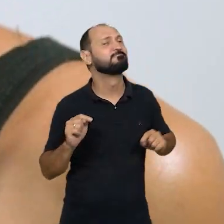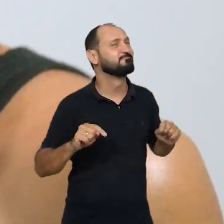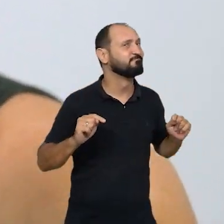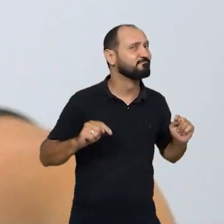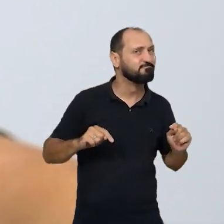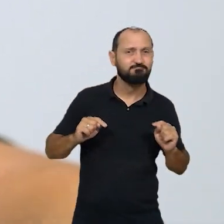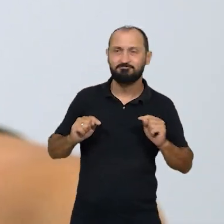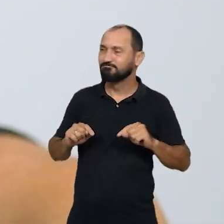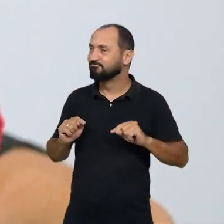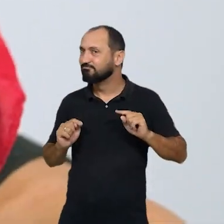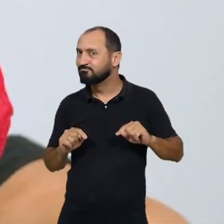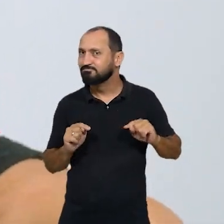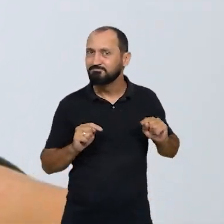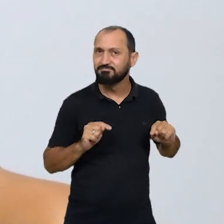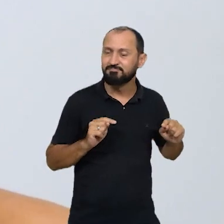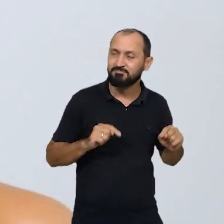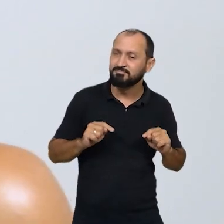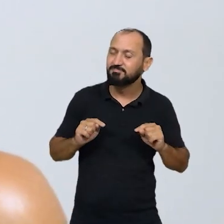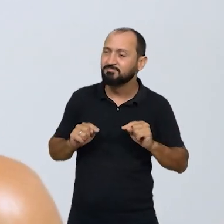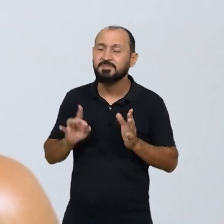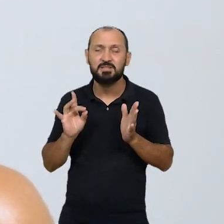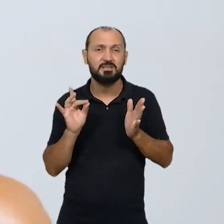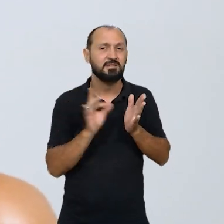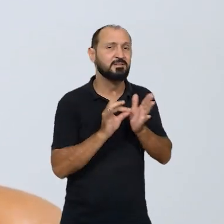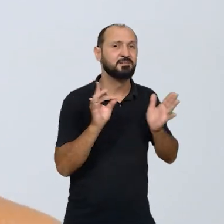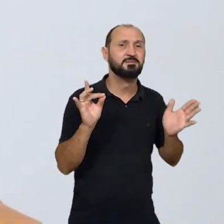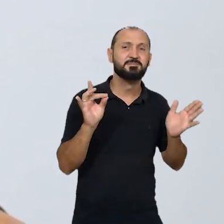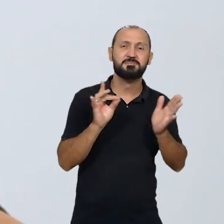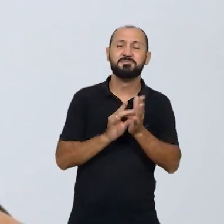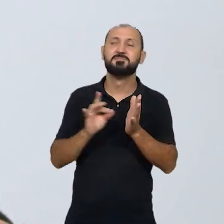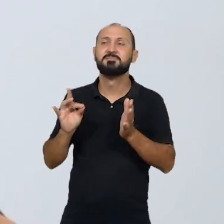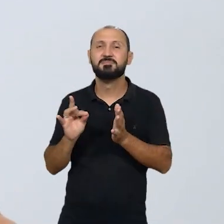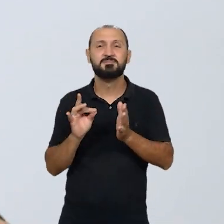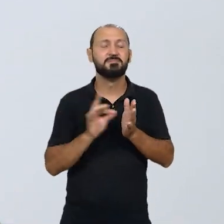a real da realidade que te trouxe aqui.